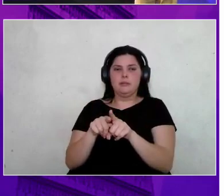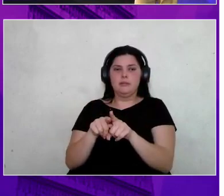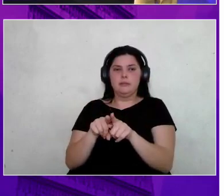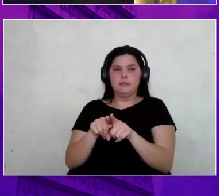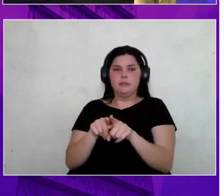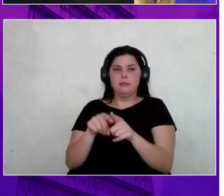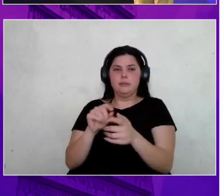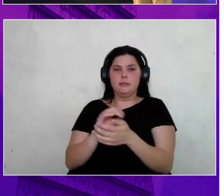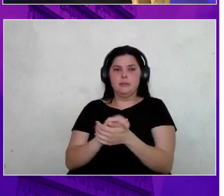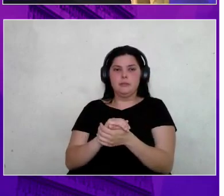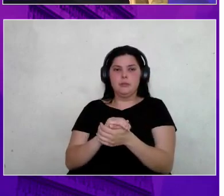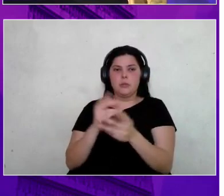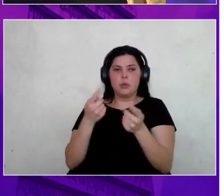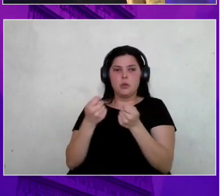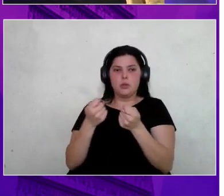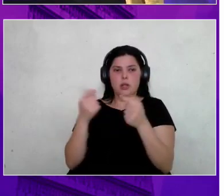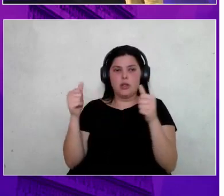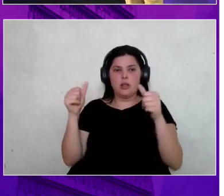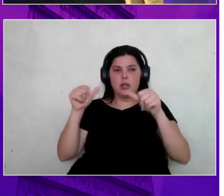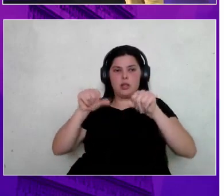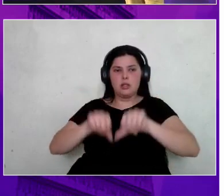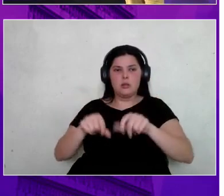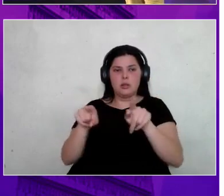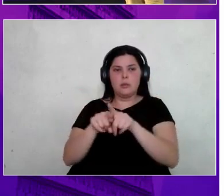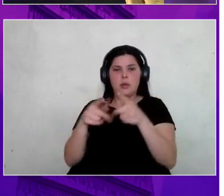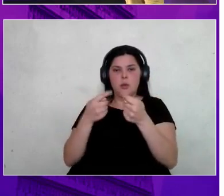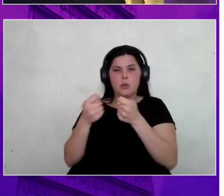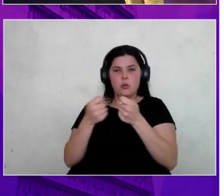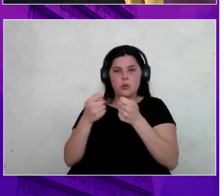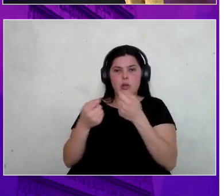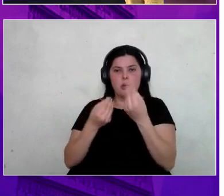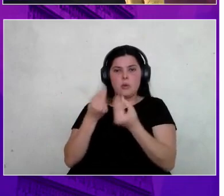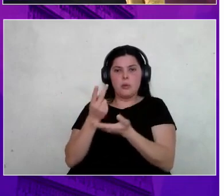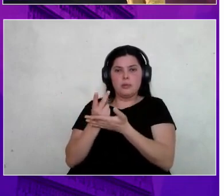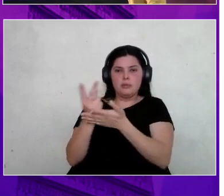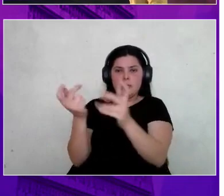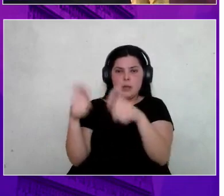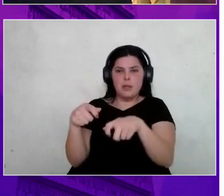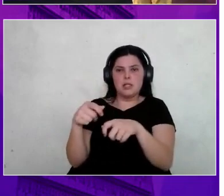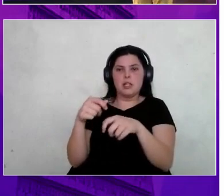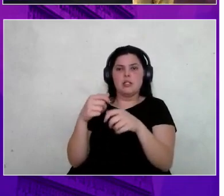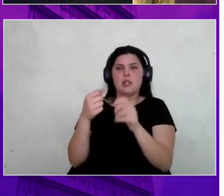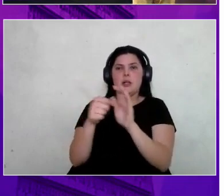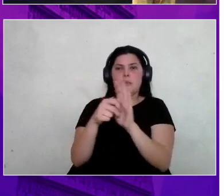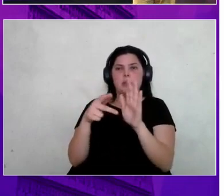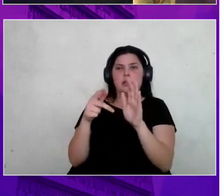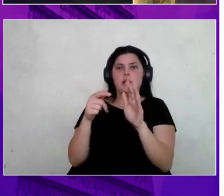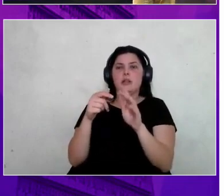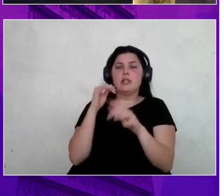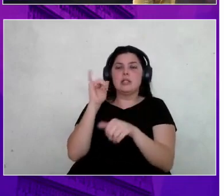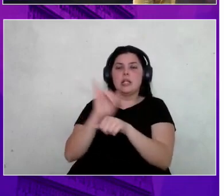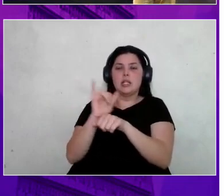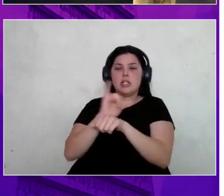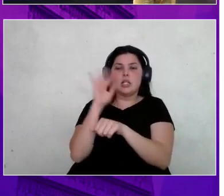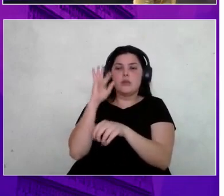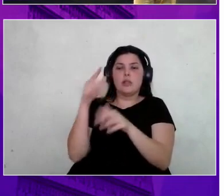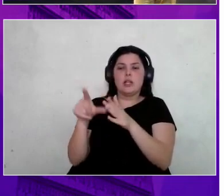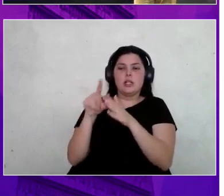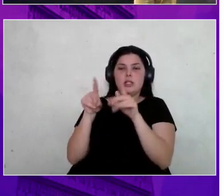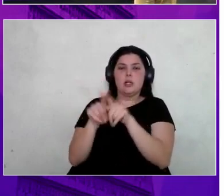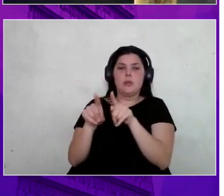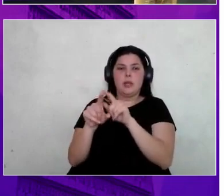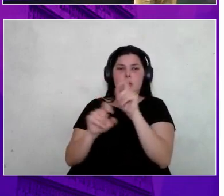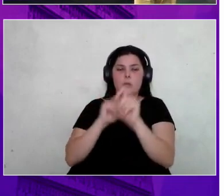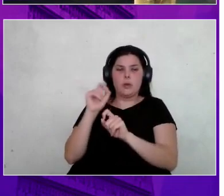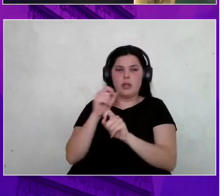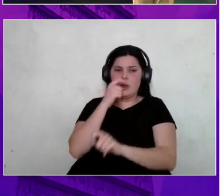Controla a degradação, controla a saturação da aplicação, então consegue tomar medidas de antemão. E eu acho que o mais